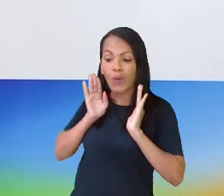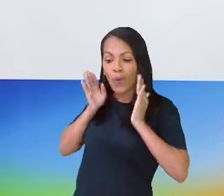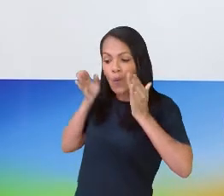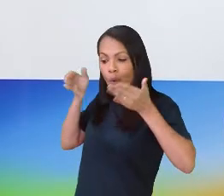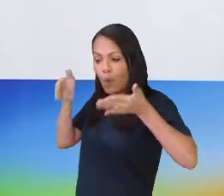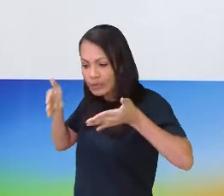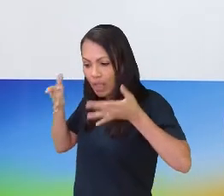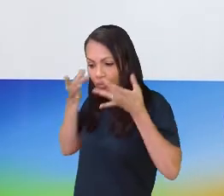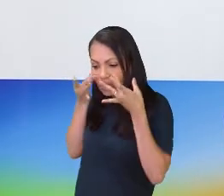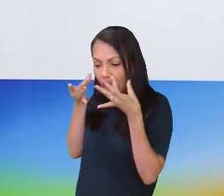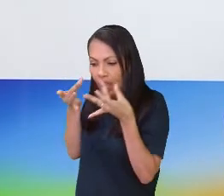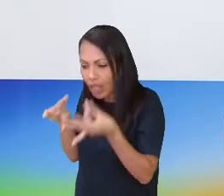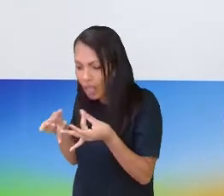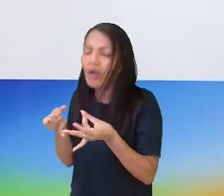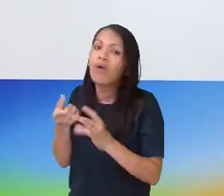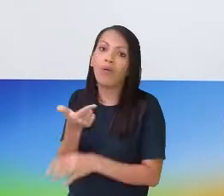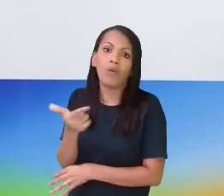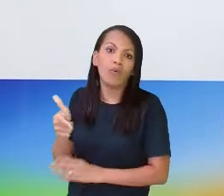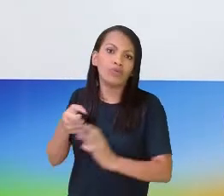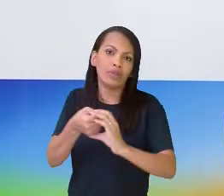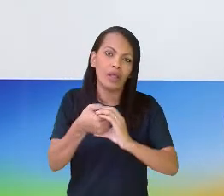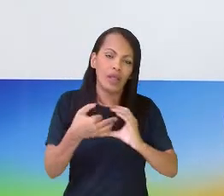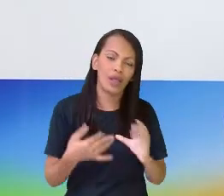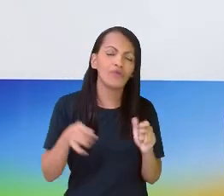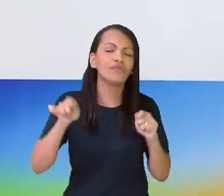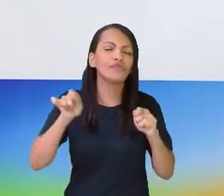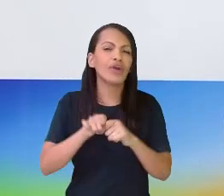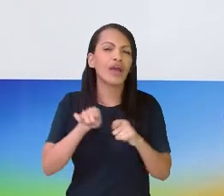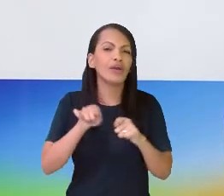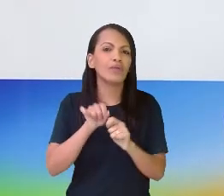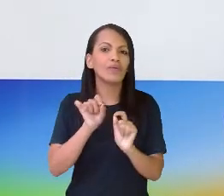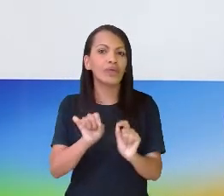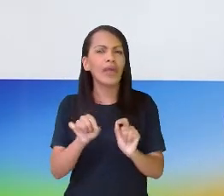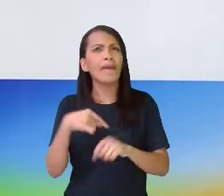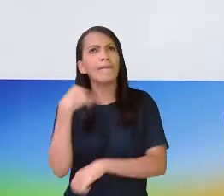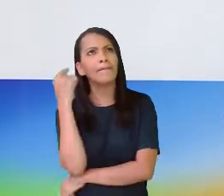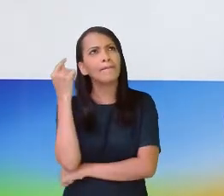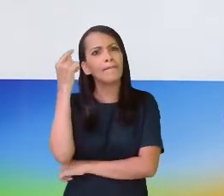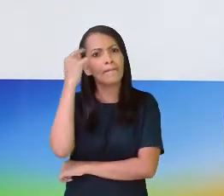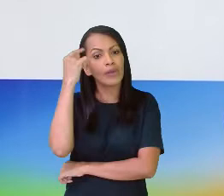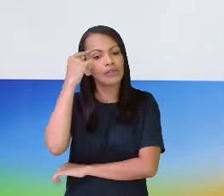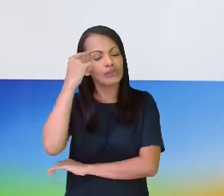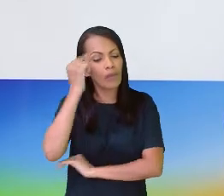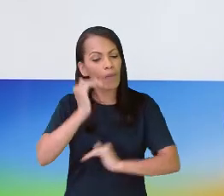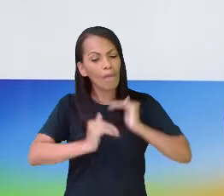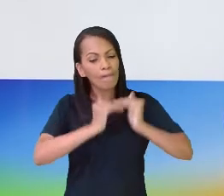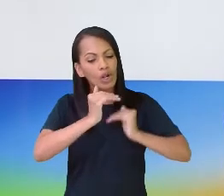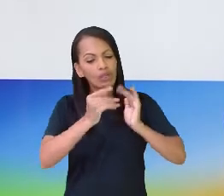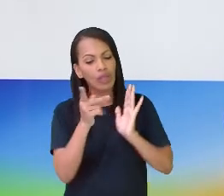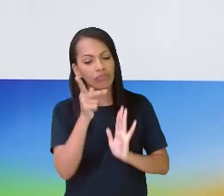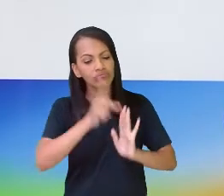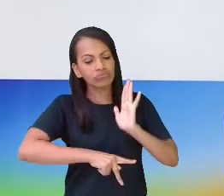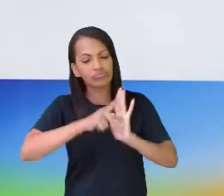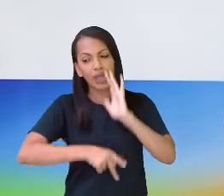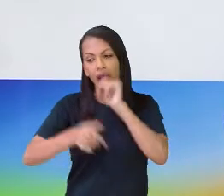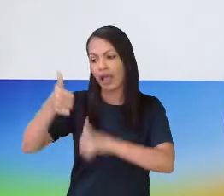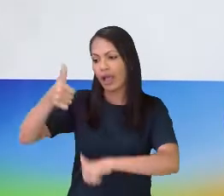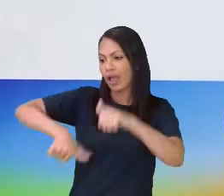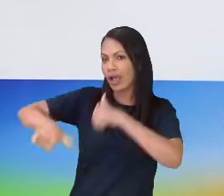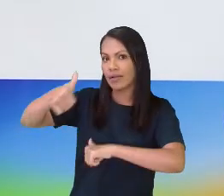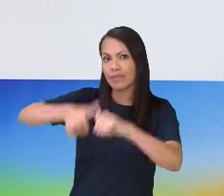características que eu falei fazem com que a gente pense num processo de avaliação que